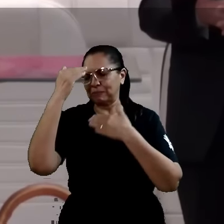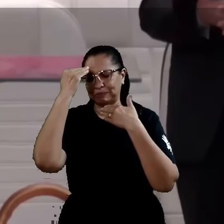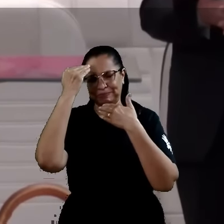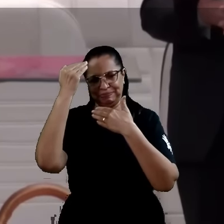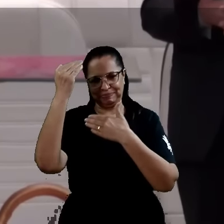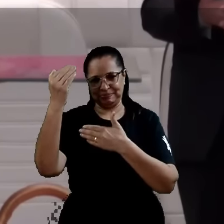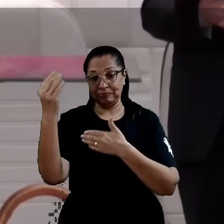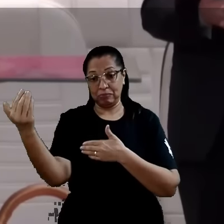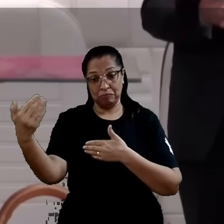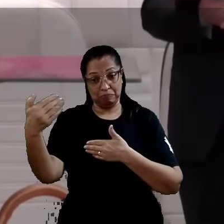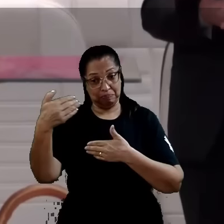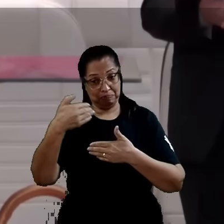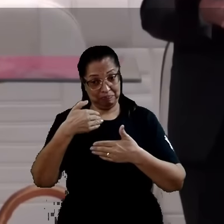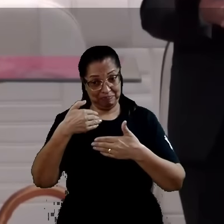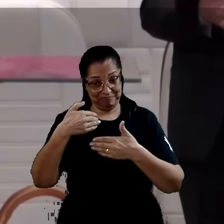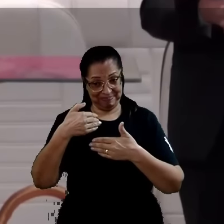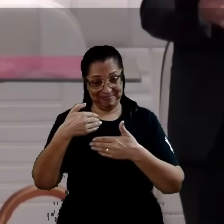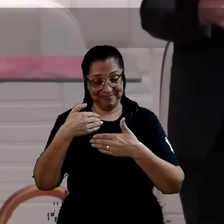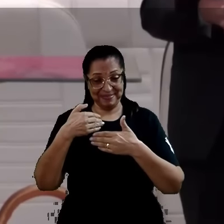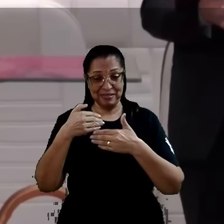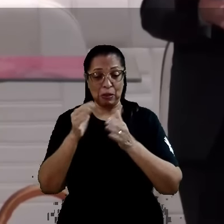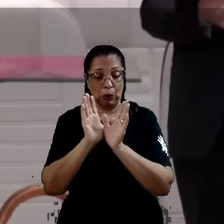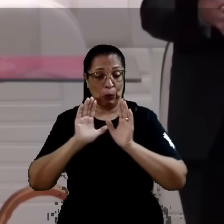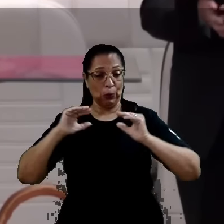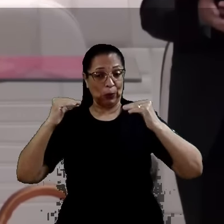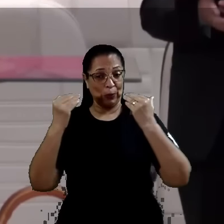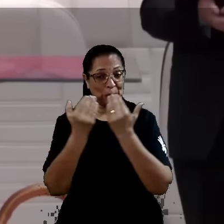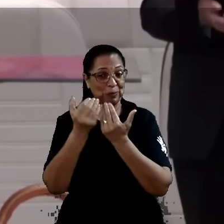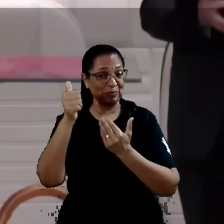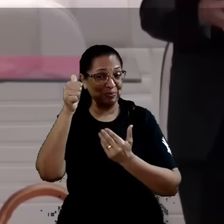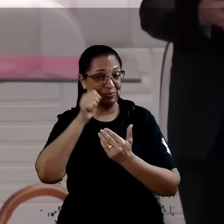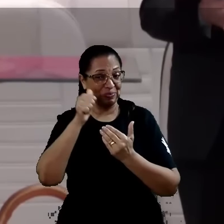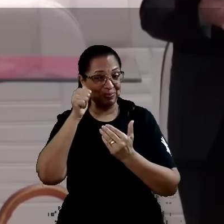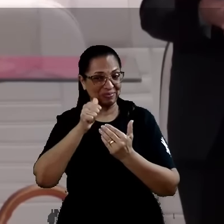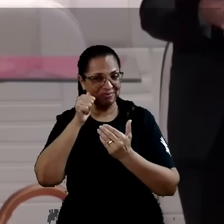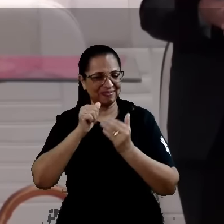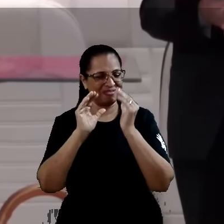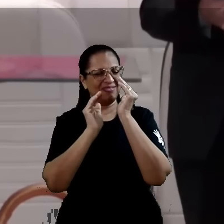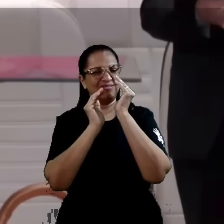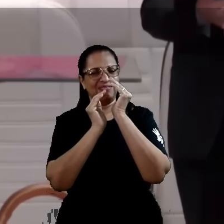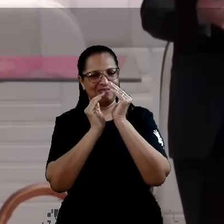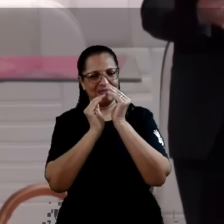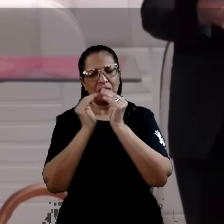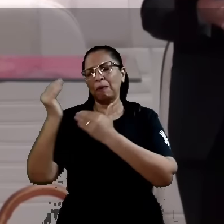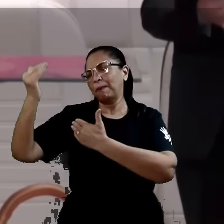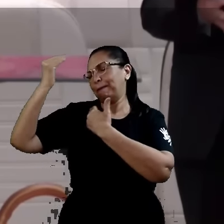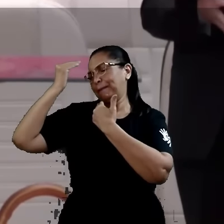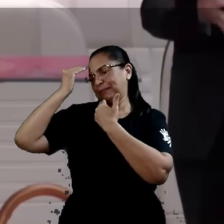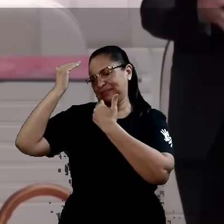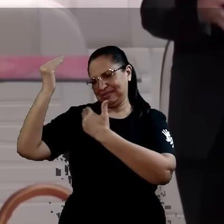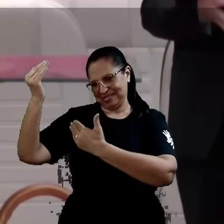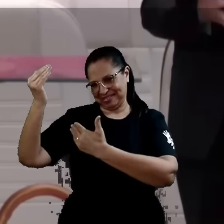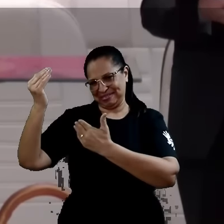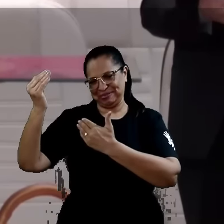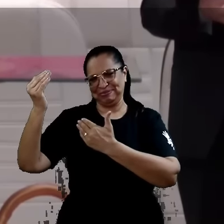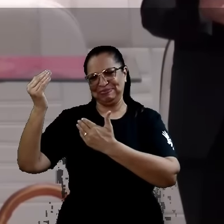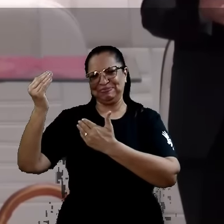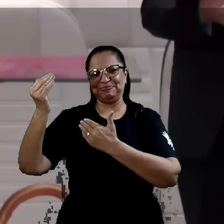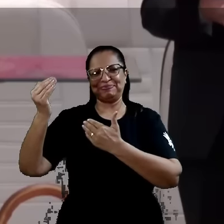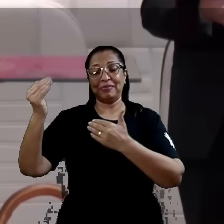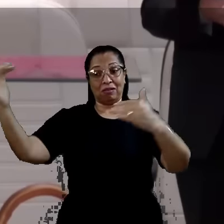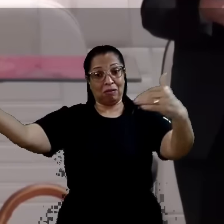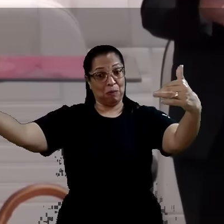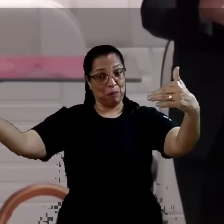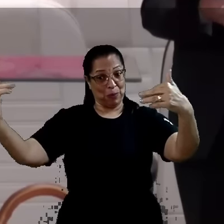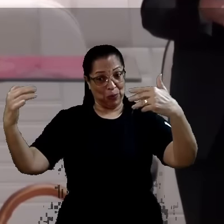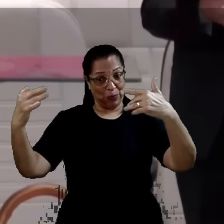servindo à igreja agradeço a confiança agradeço a disposição dos irmãos e me ouv Agradeço